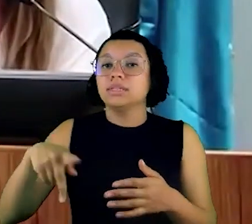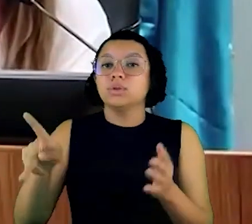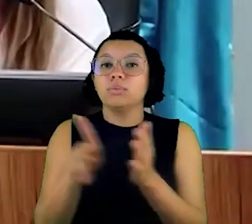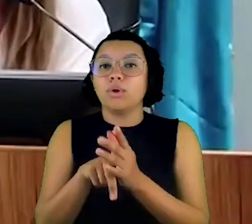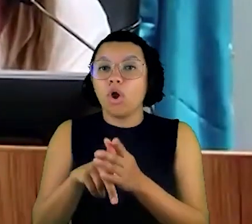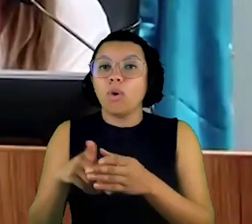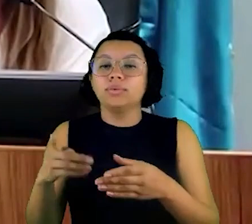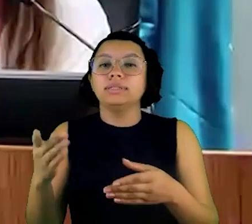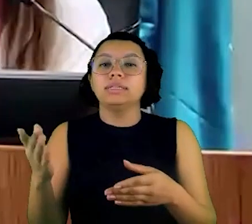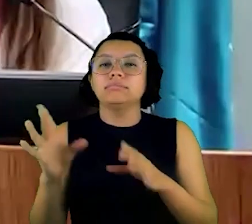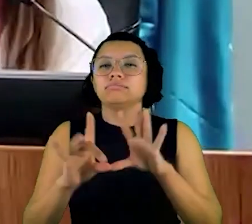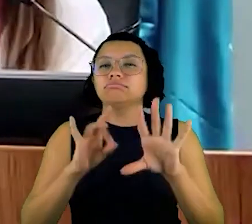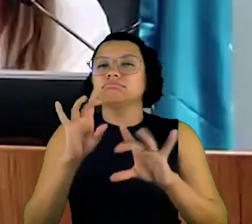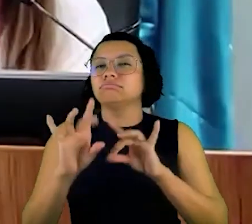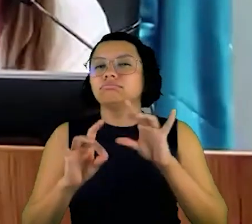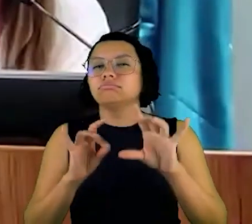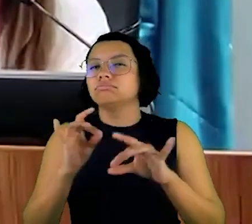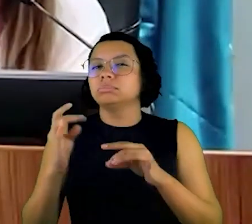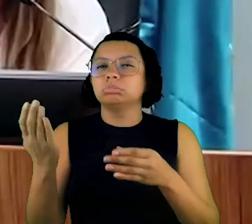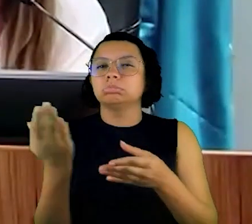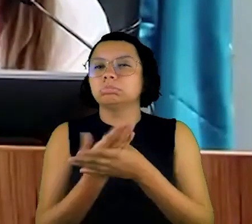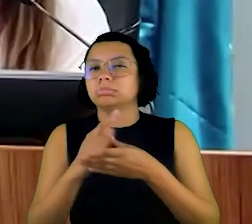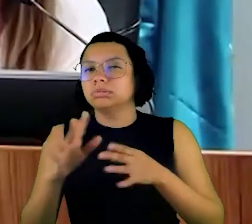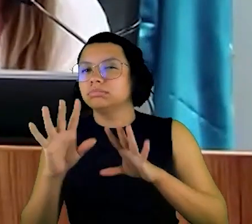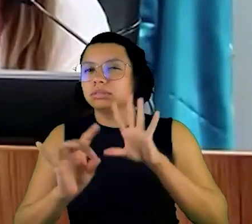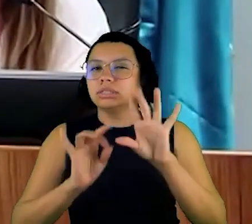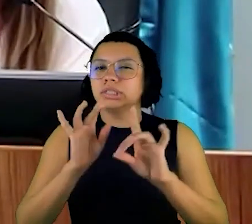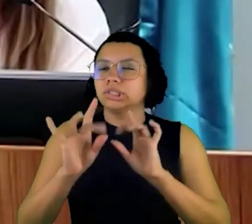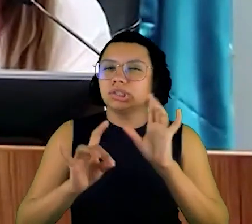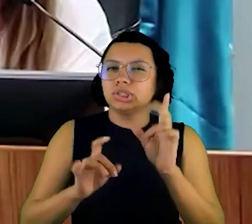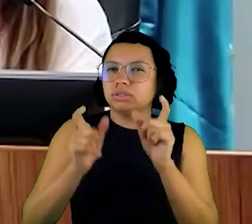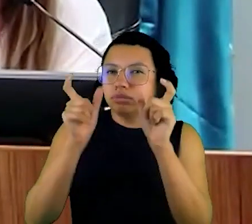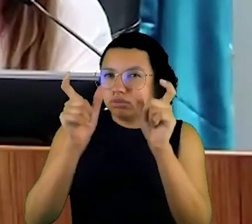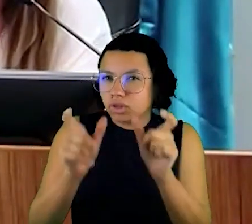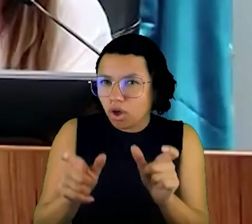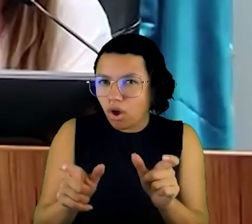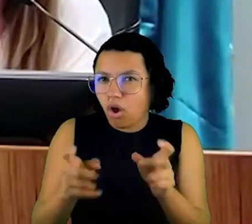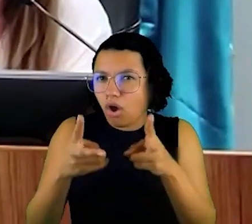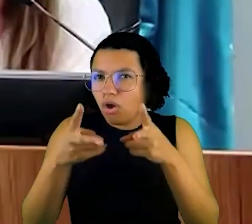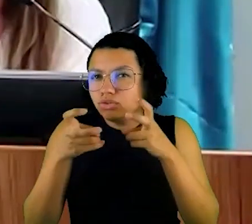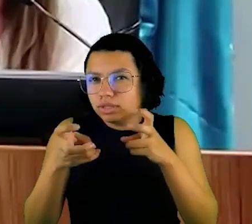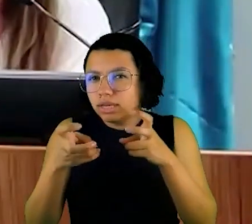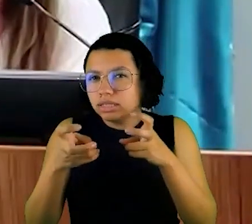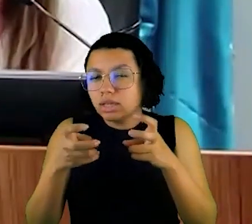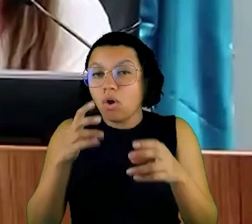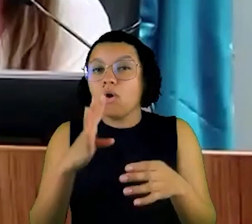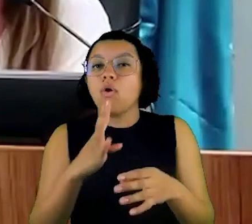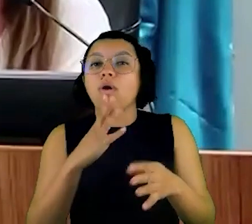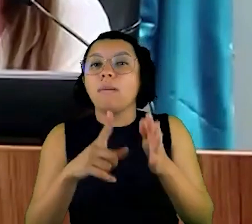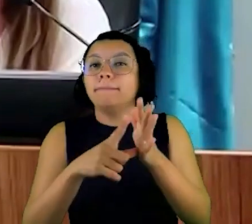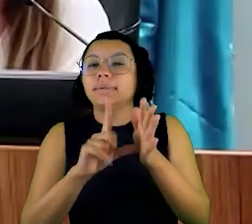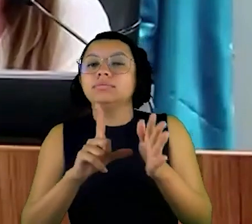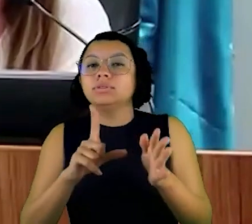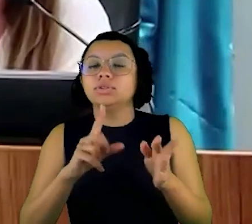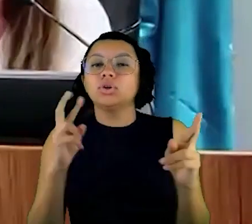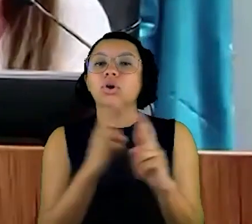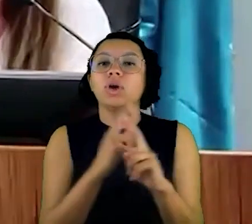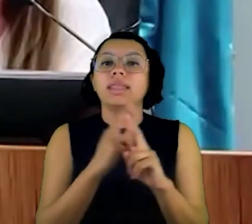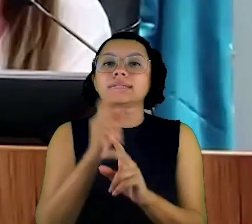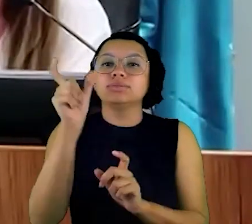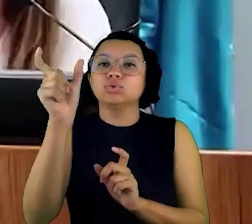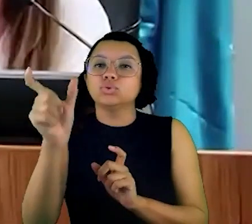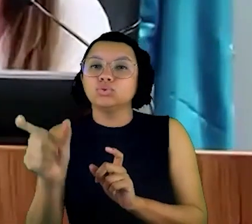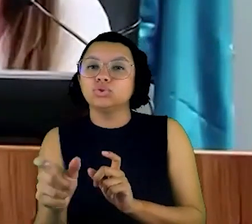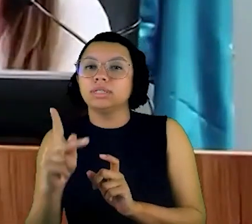desse processo seletivo. Esse processo seletivo que toma em consideração o pré-conhecimento a respeito